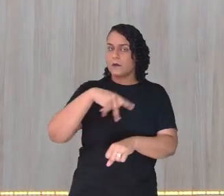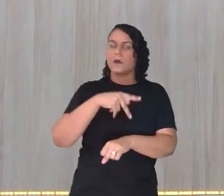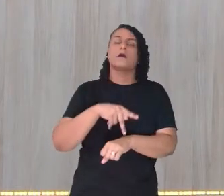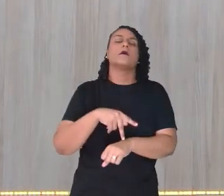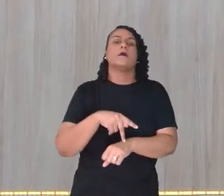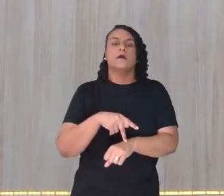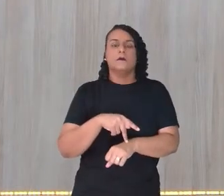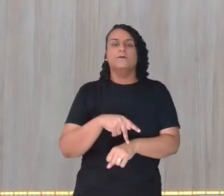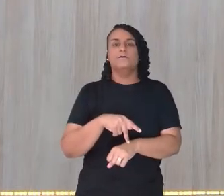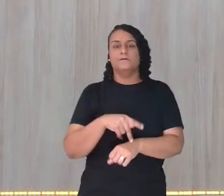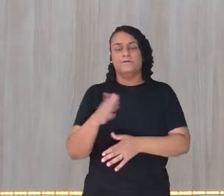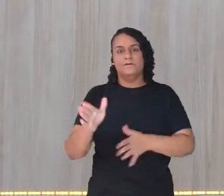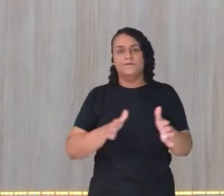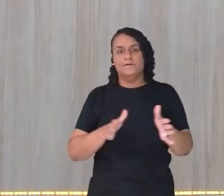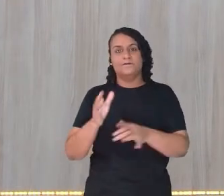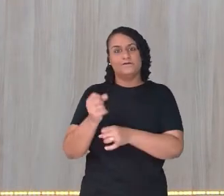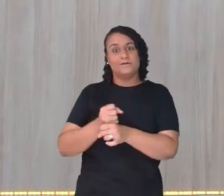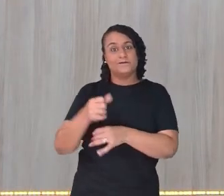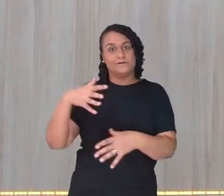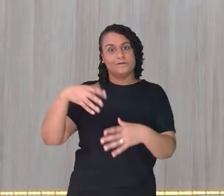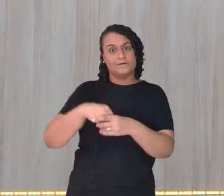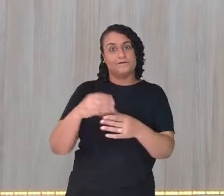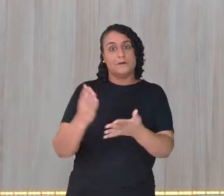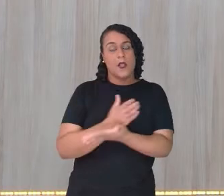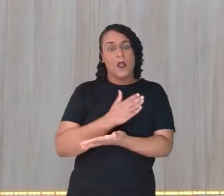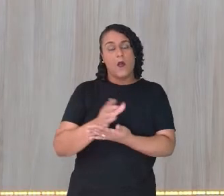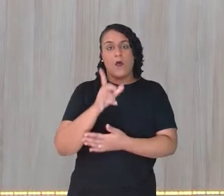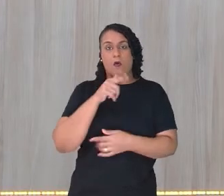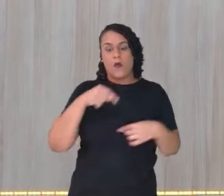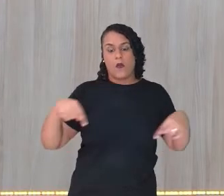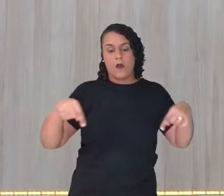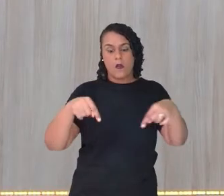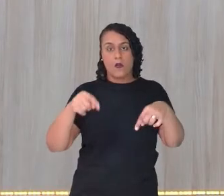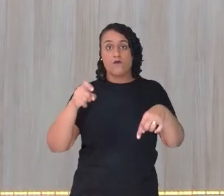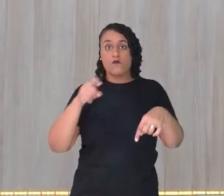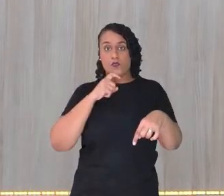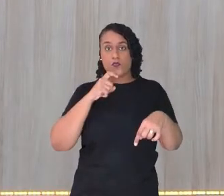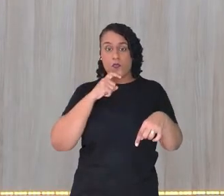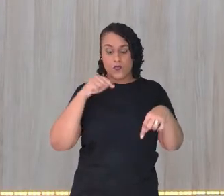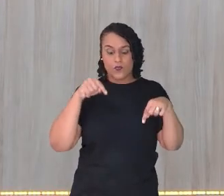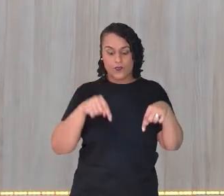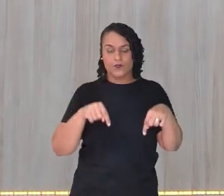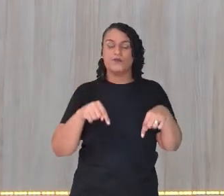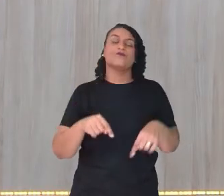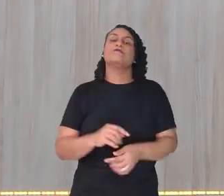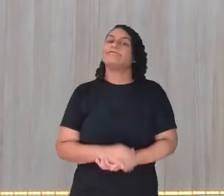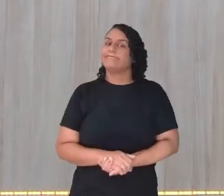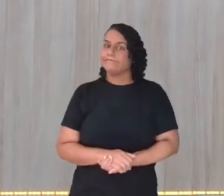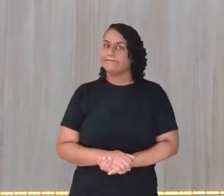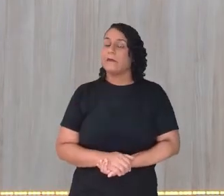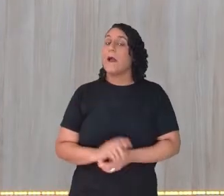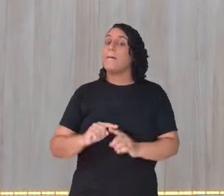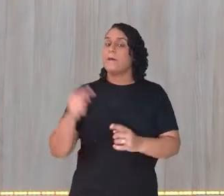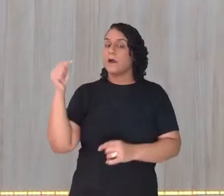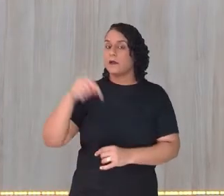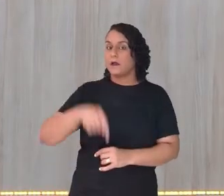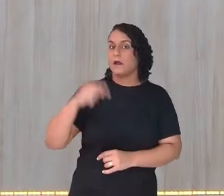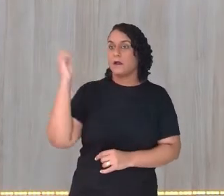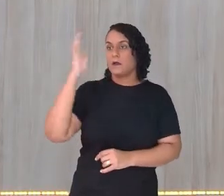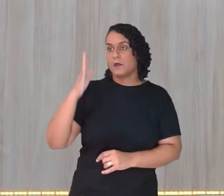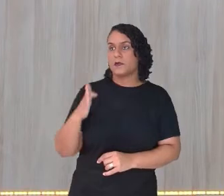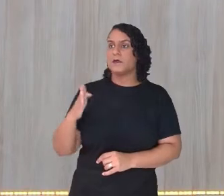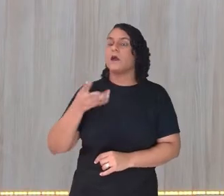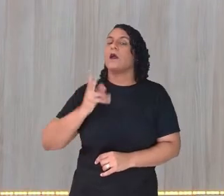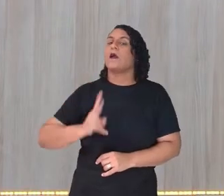dependendo da época do ano, alguns lagos congelados. Eu já estou falando aqui, né, dos nossos lagos. A questão é que